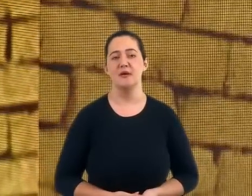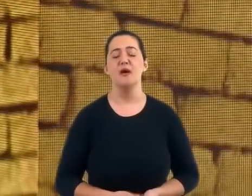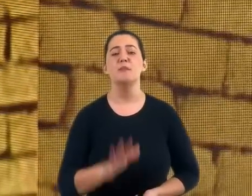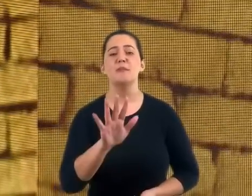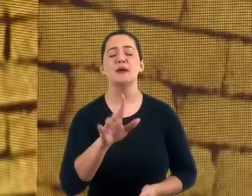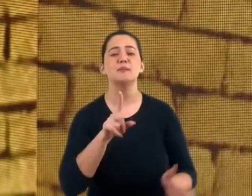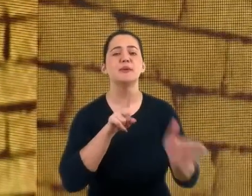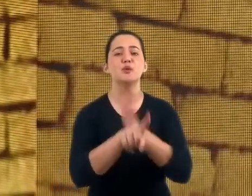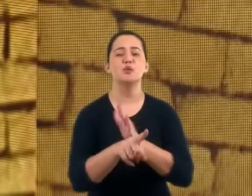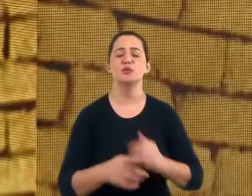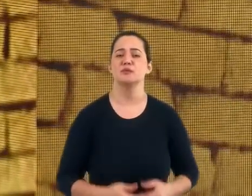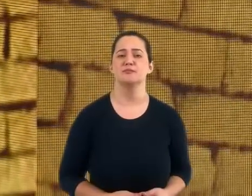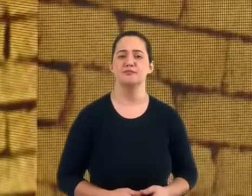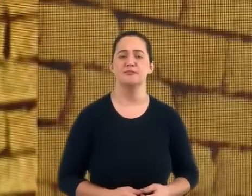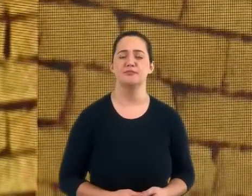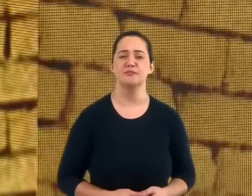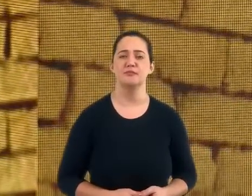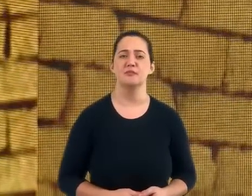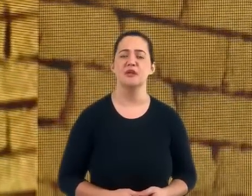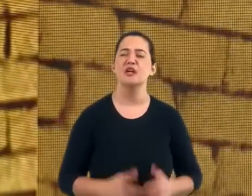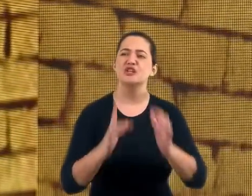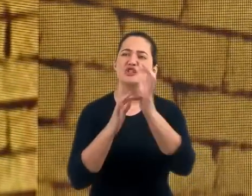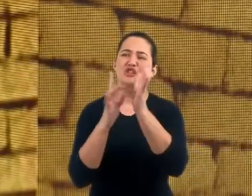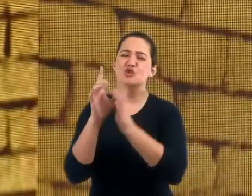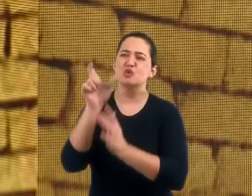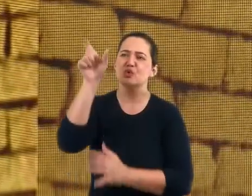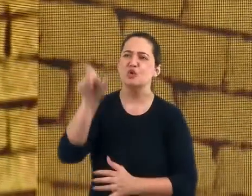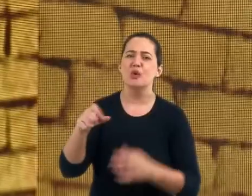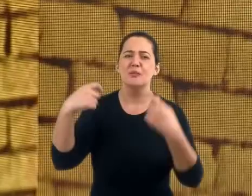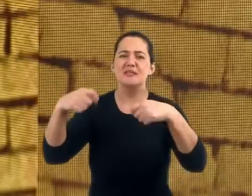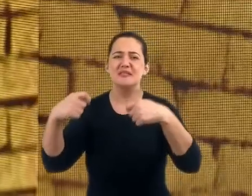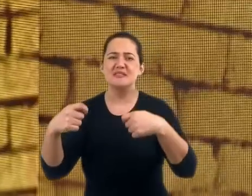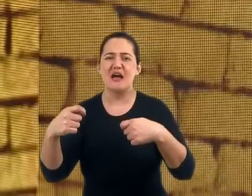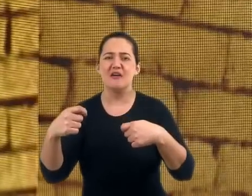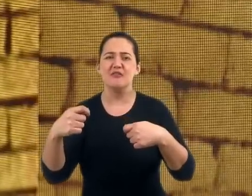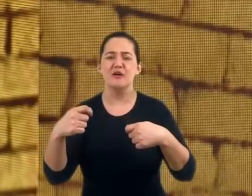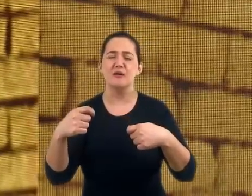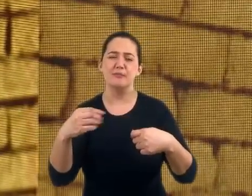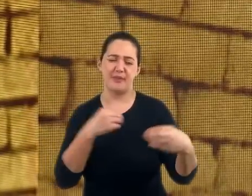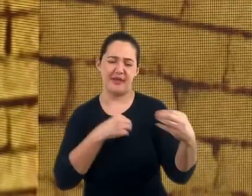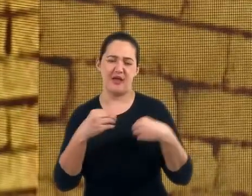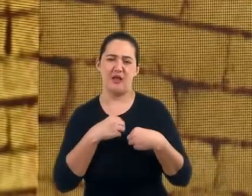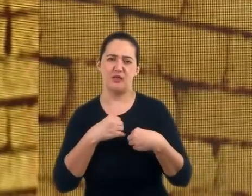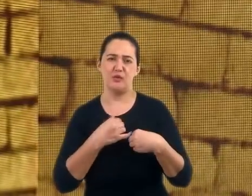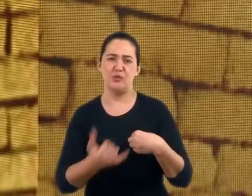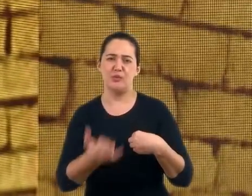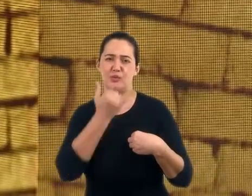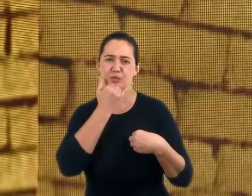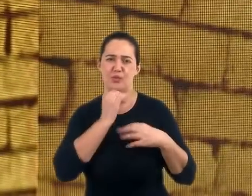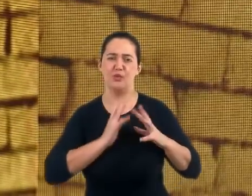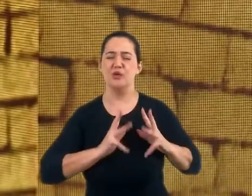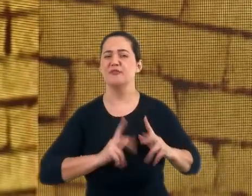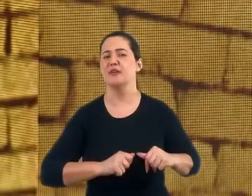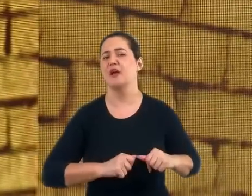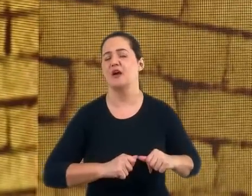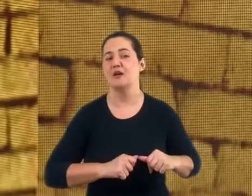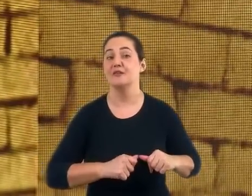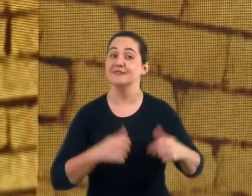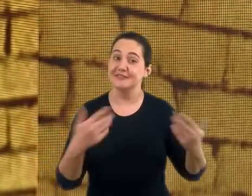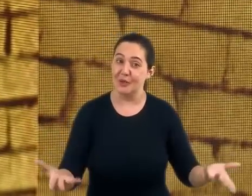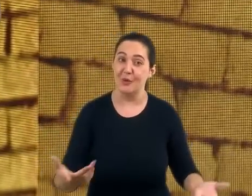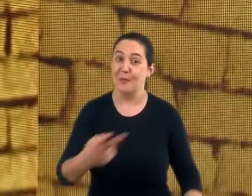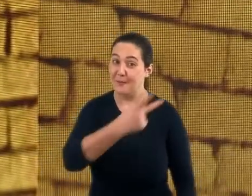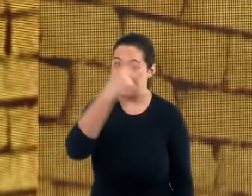Jesus precisaria cobrir os pecados? Ora, evidentemente, de quem aceitou o sangue de Jesus na